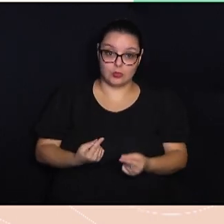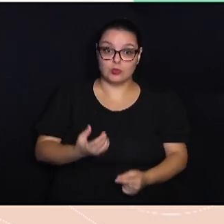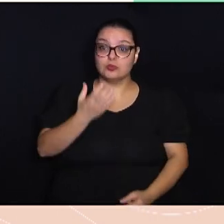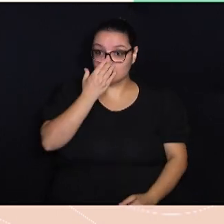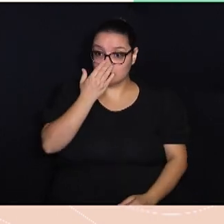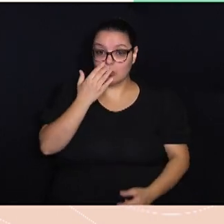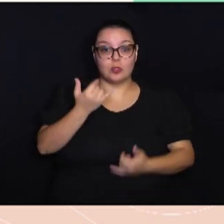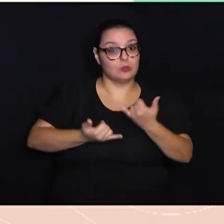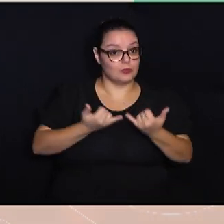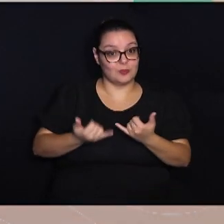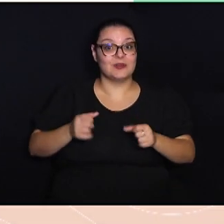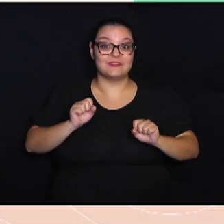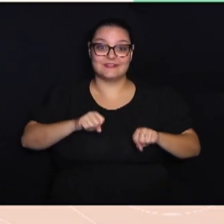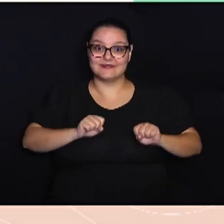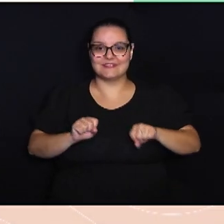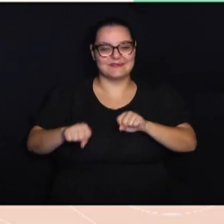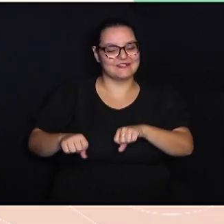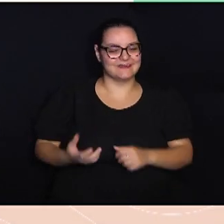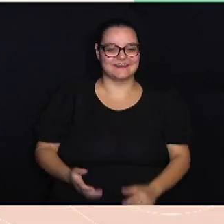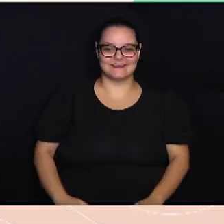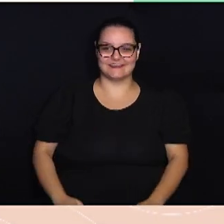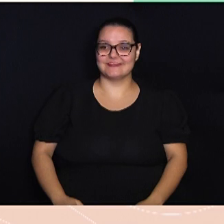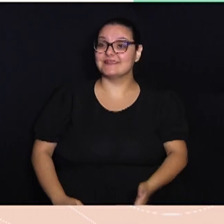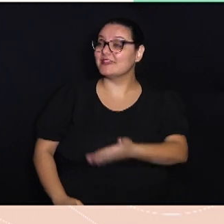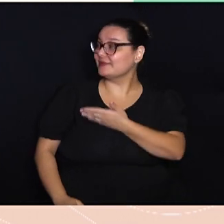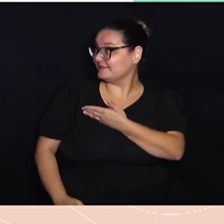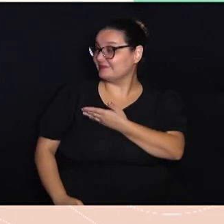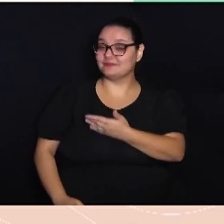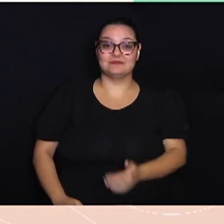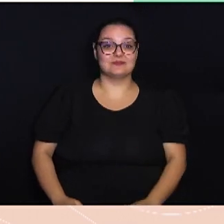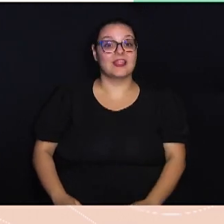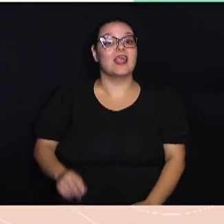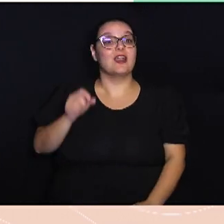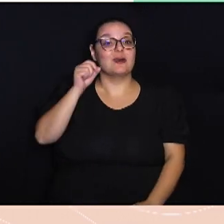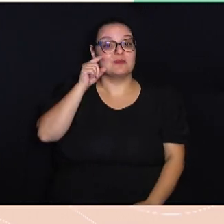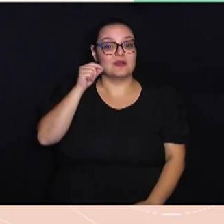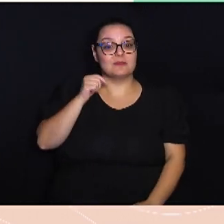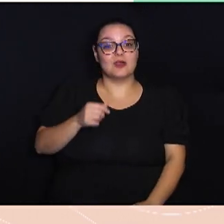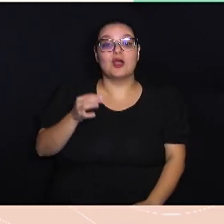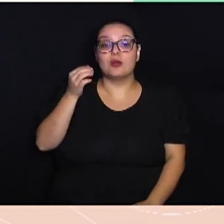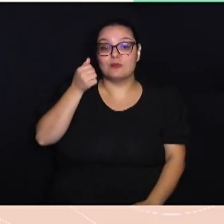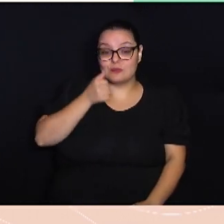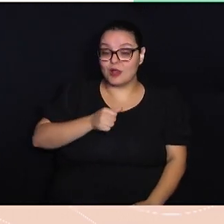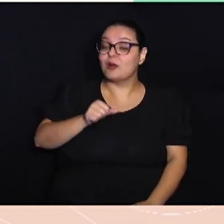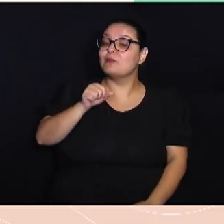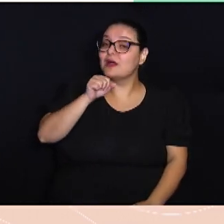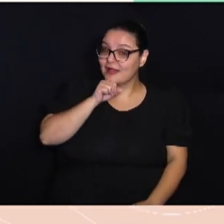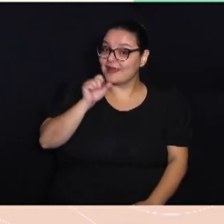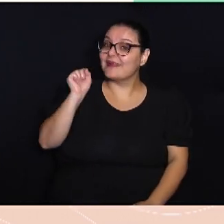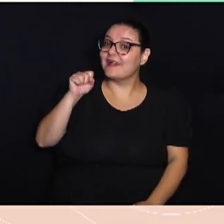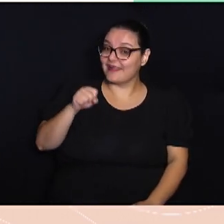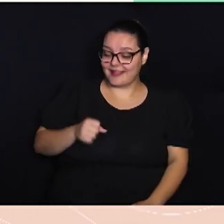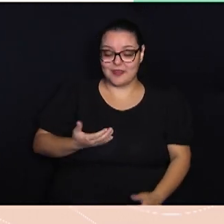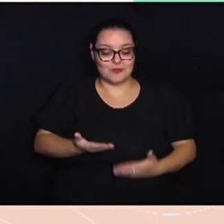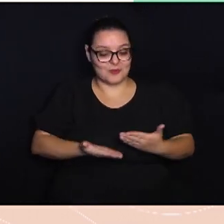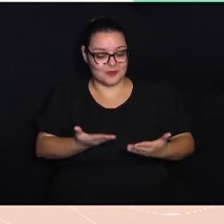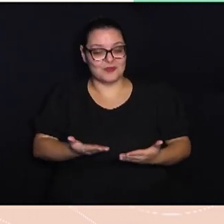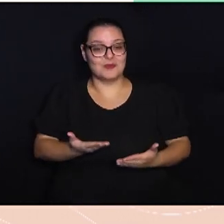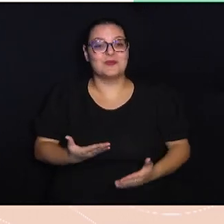preços, ele é desigual. Você tem preço que vai subir muito imediatamente, tem preço que vai